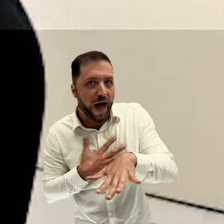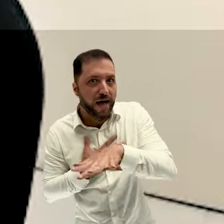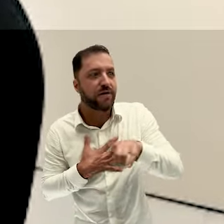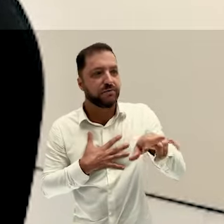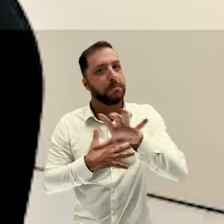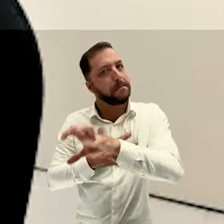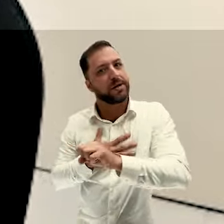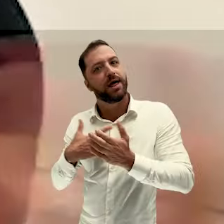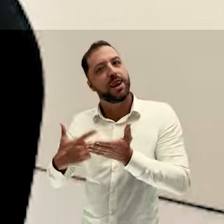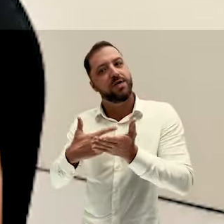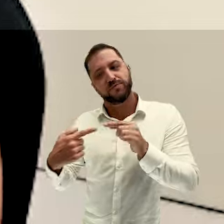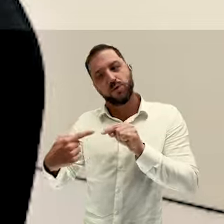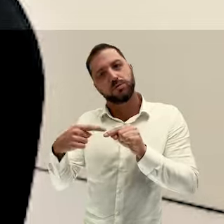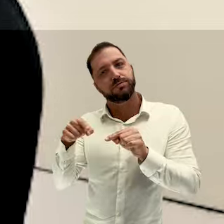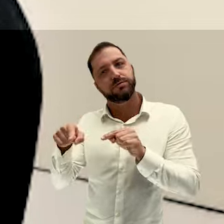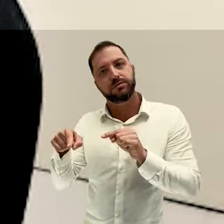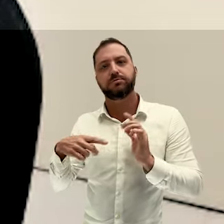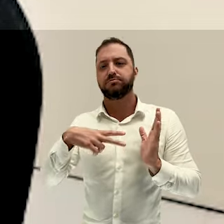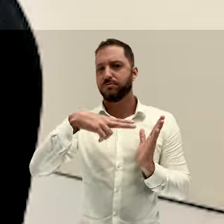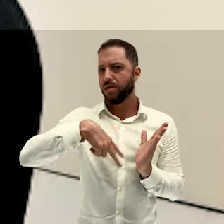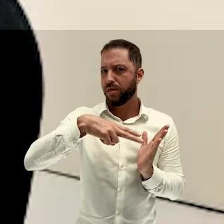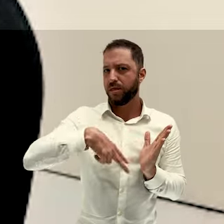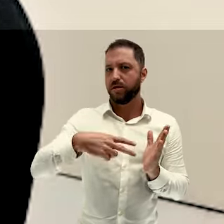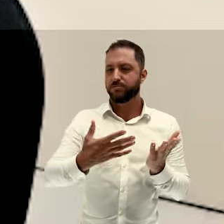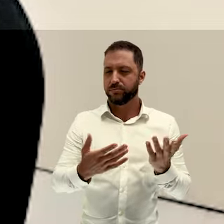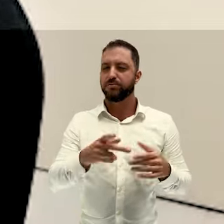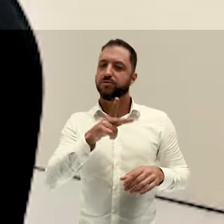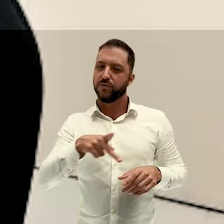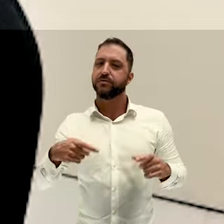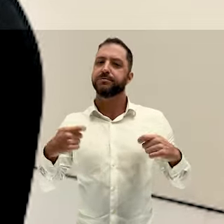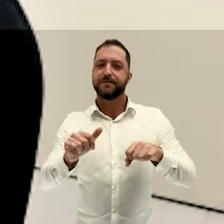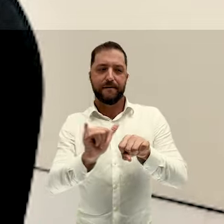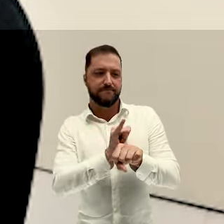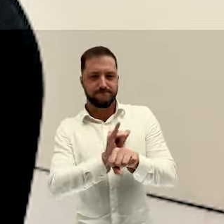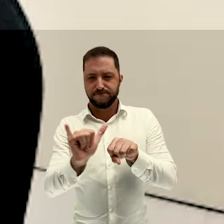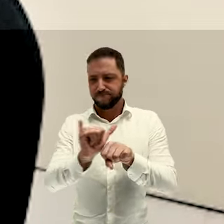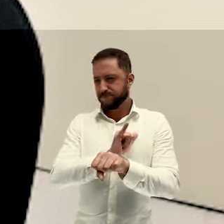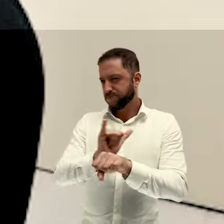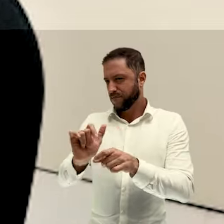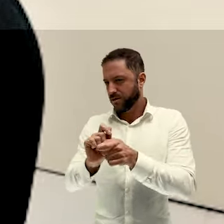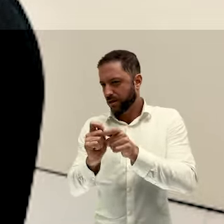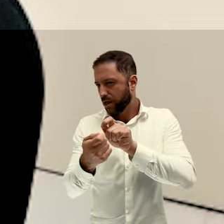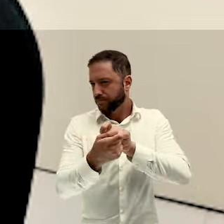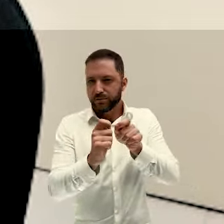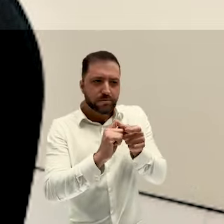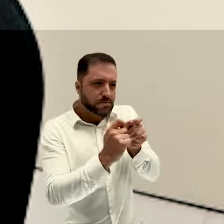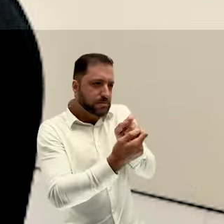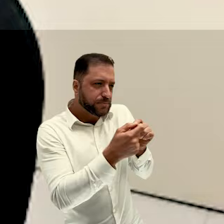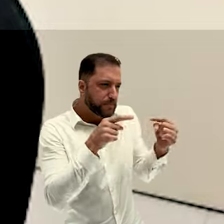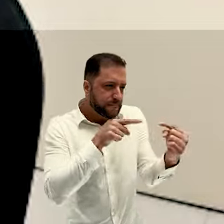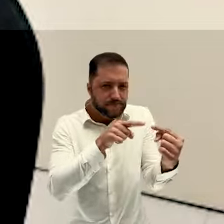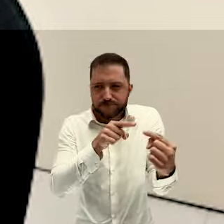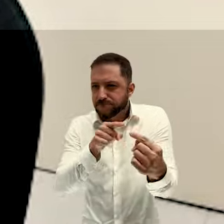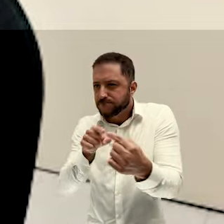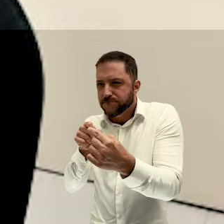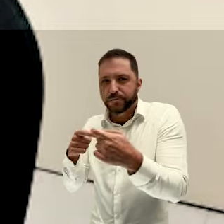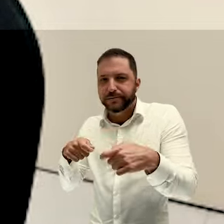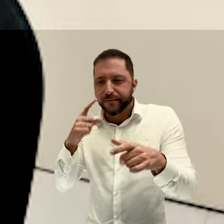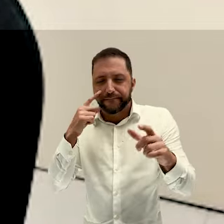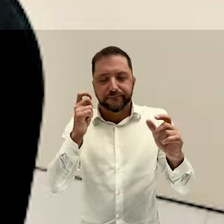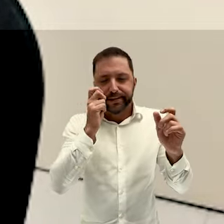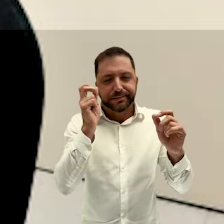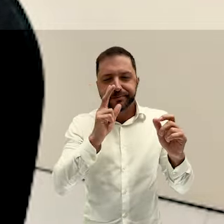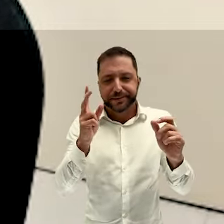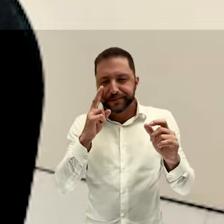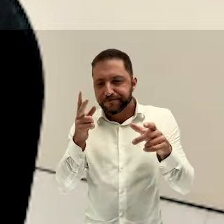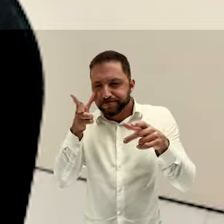gosta de estudar, daquilo que ela se interessa. Então, o professor, ele precisa ter muito cuidado, ele precisa ser